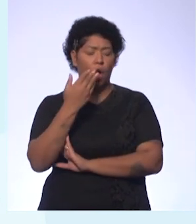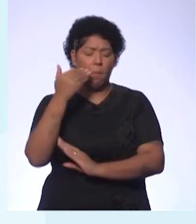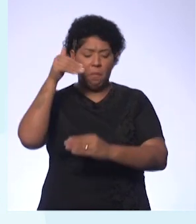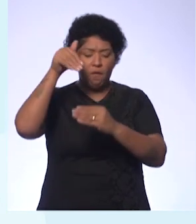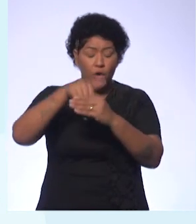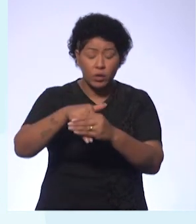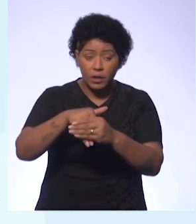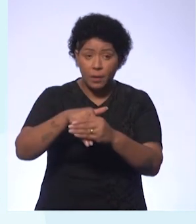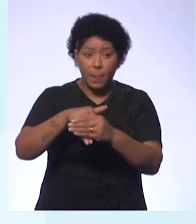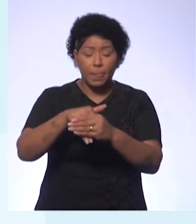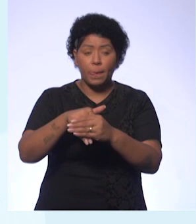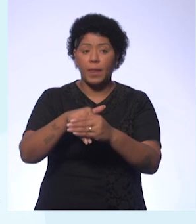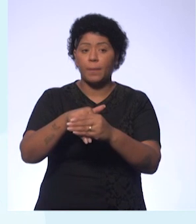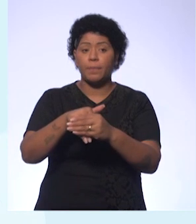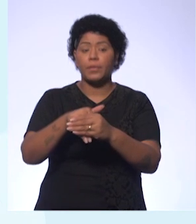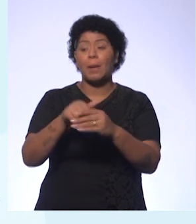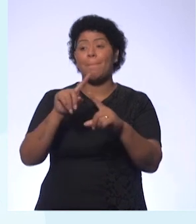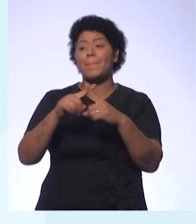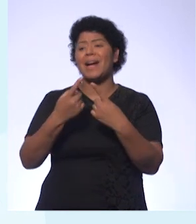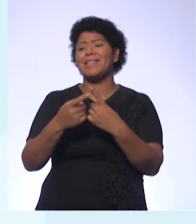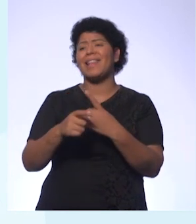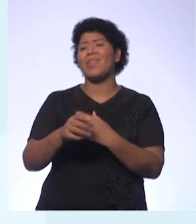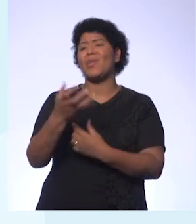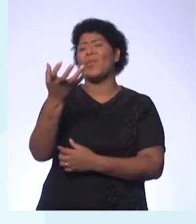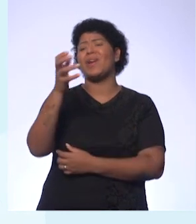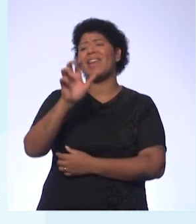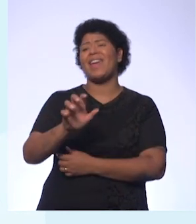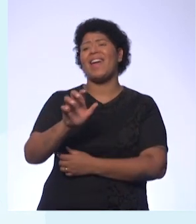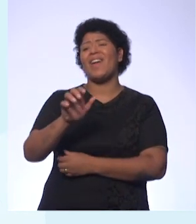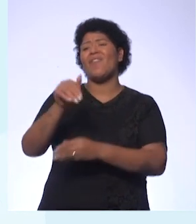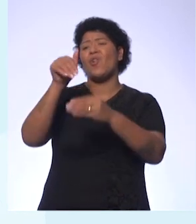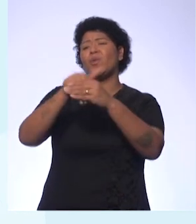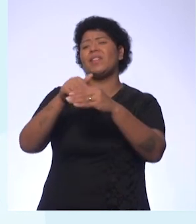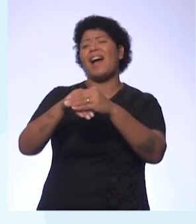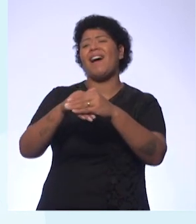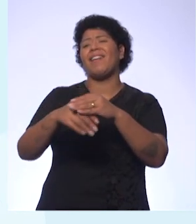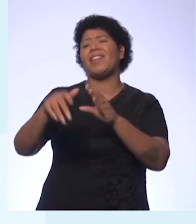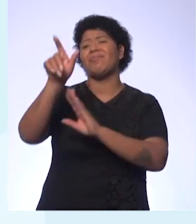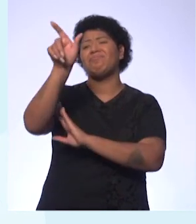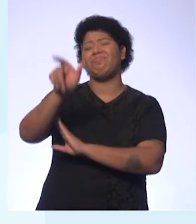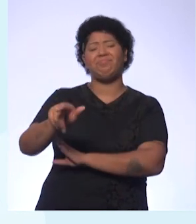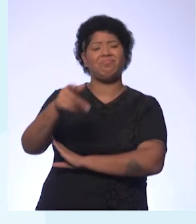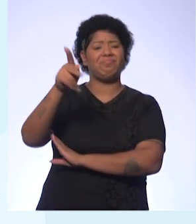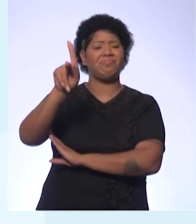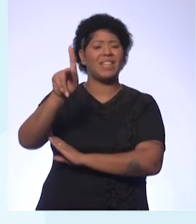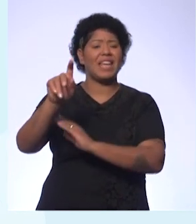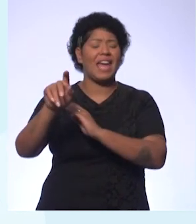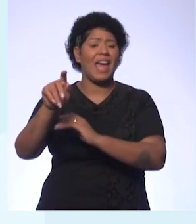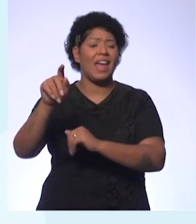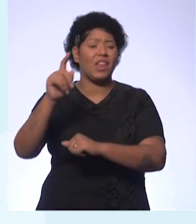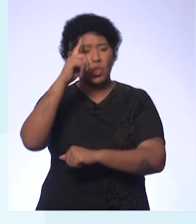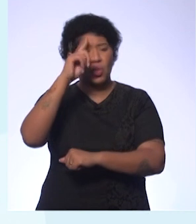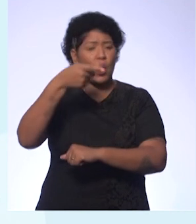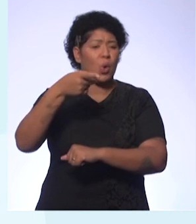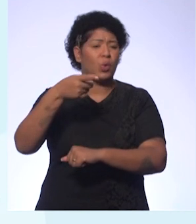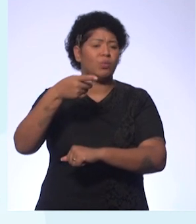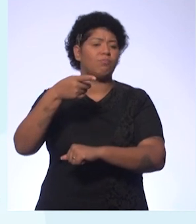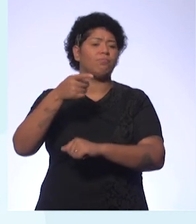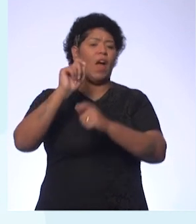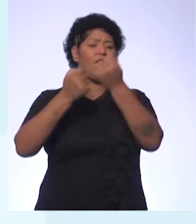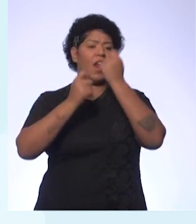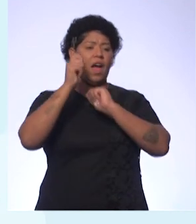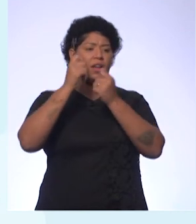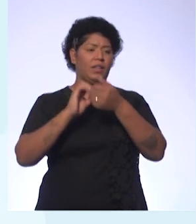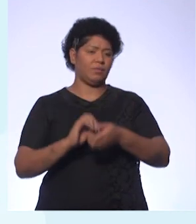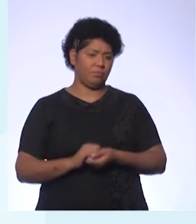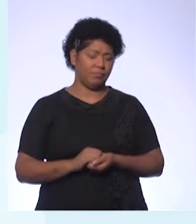por acaso, ele não vota no dono da fábrica, ele vota ali em um operário, alguém que vai representá-lo. Com certeza, esse operário